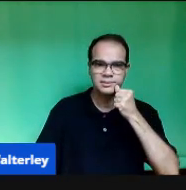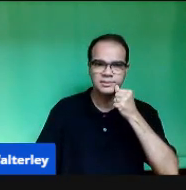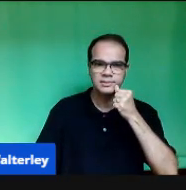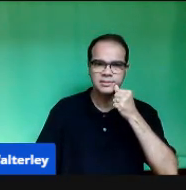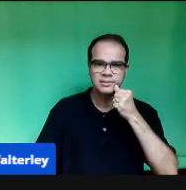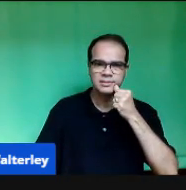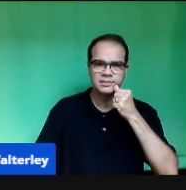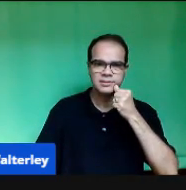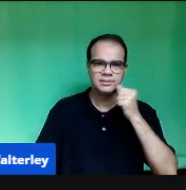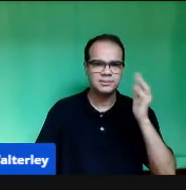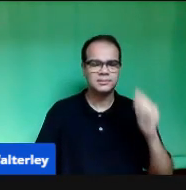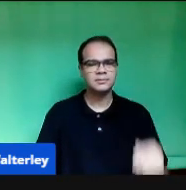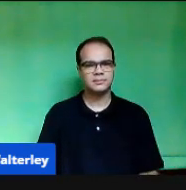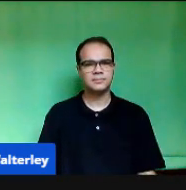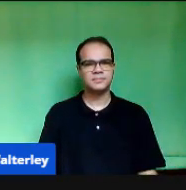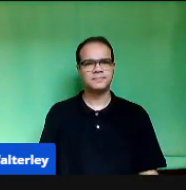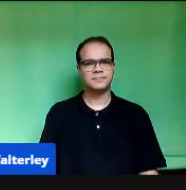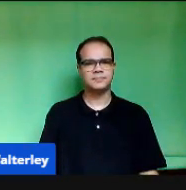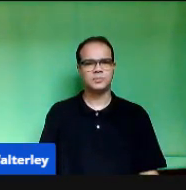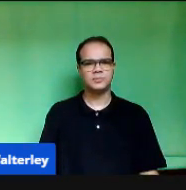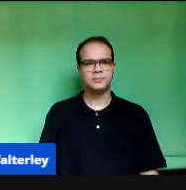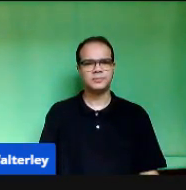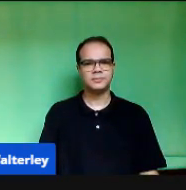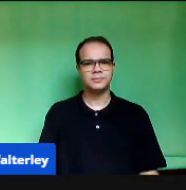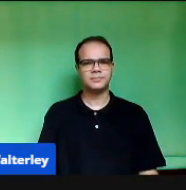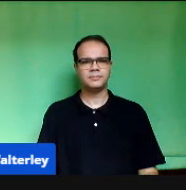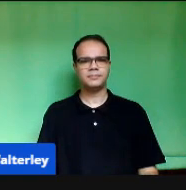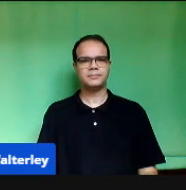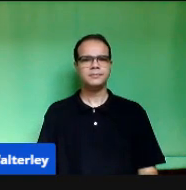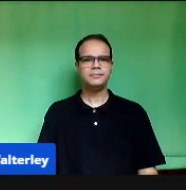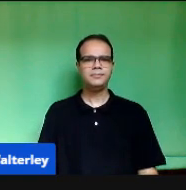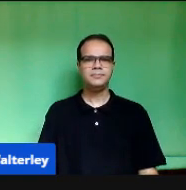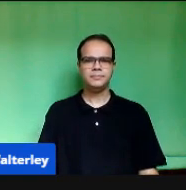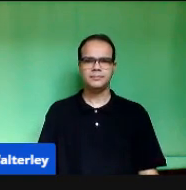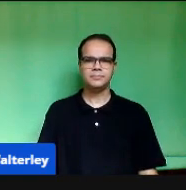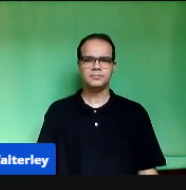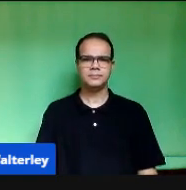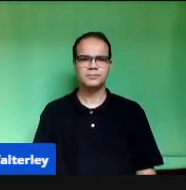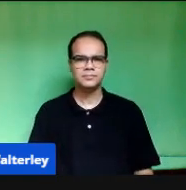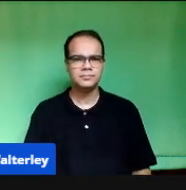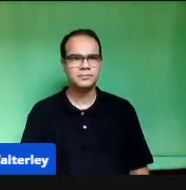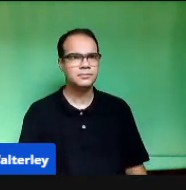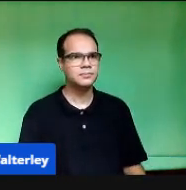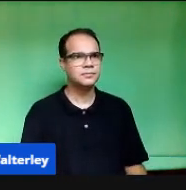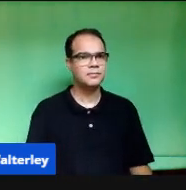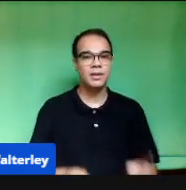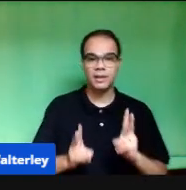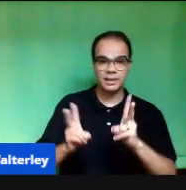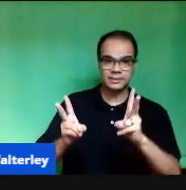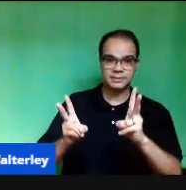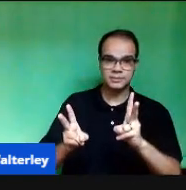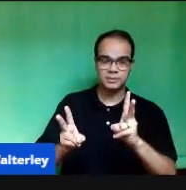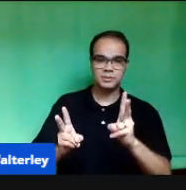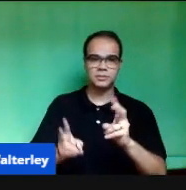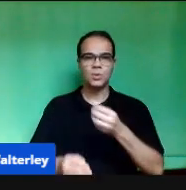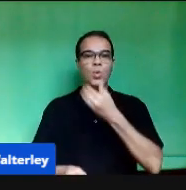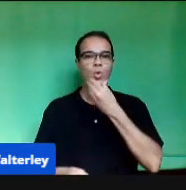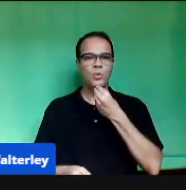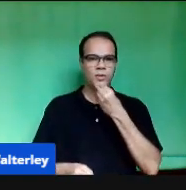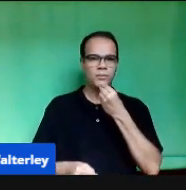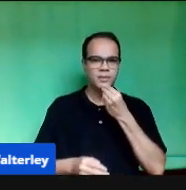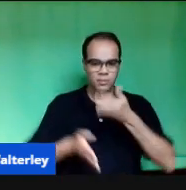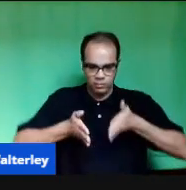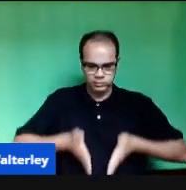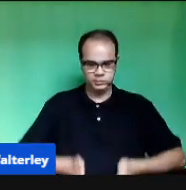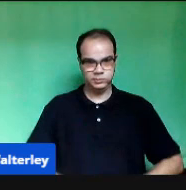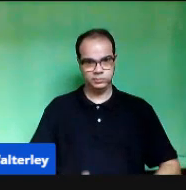determina por si só, né? Acho que a frase fica mais adequada assim, a minha identidade social. Então,